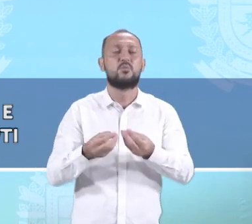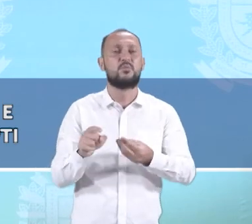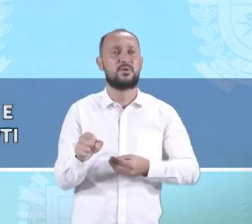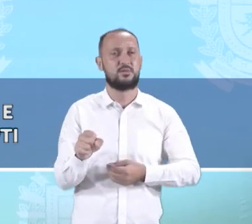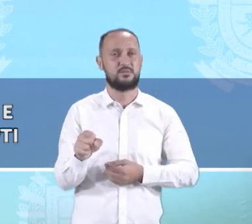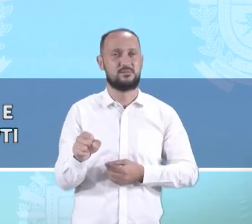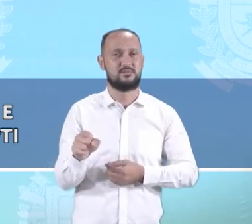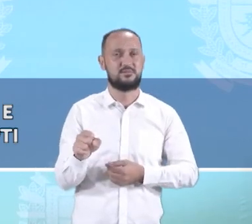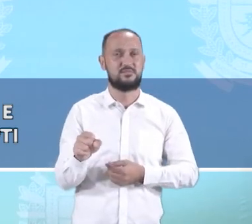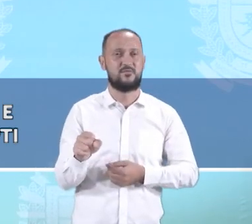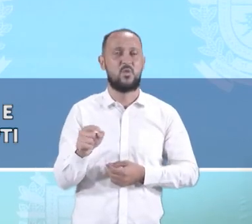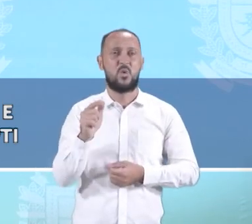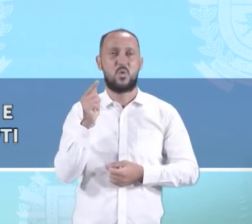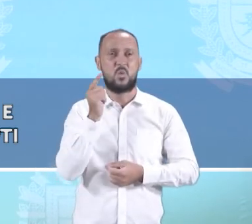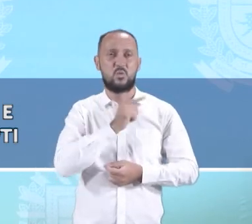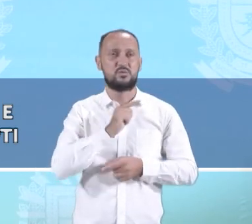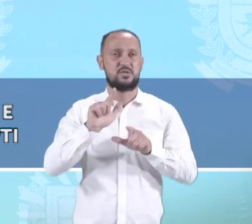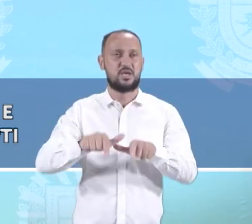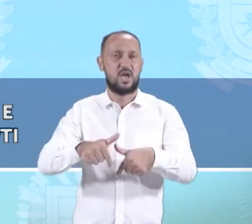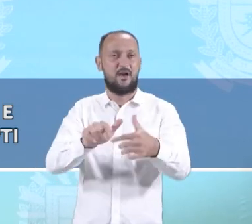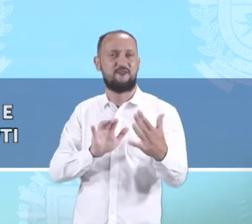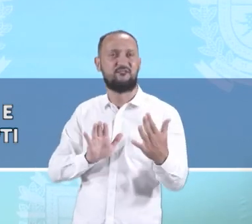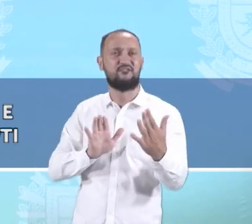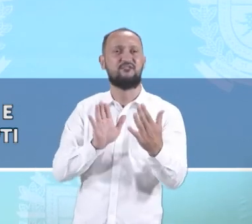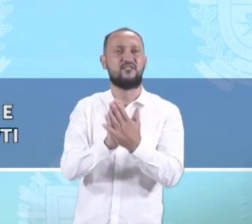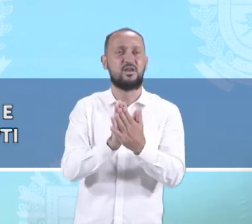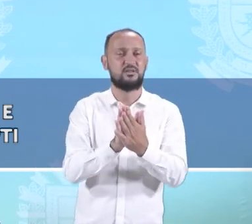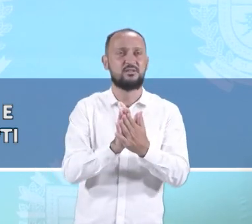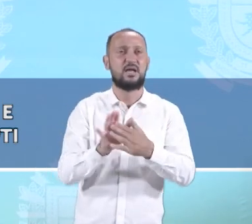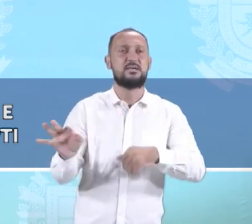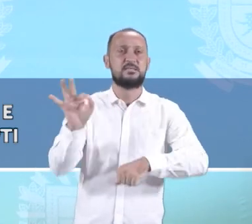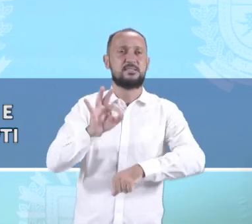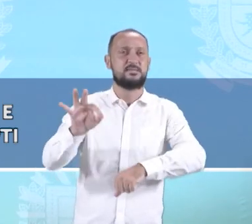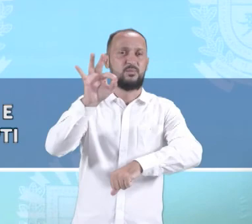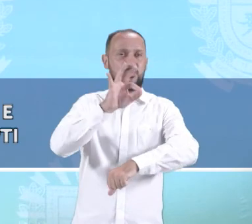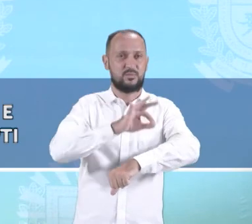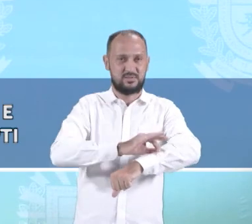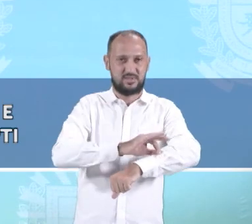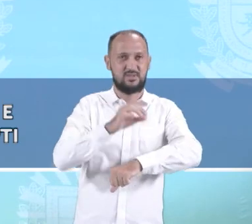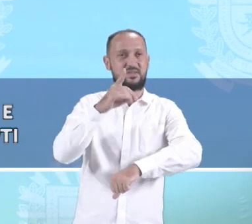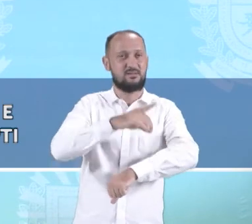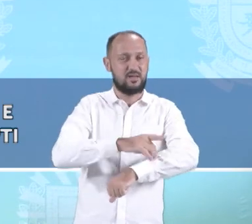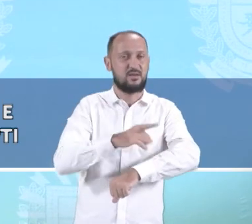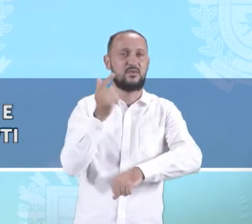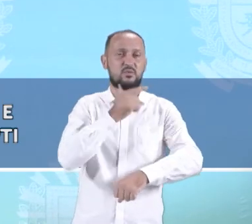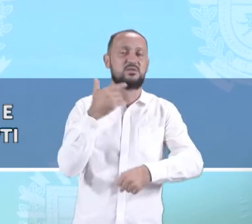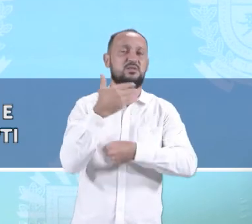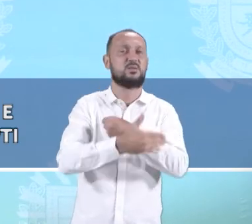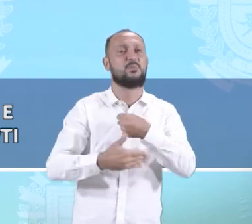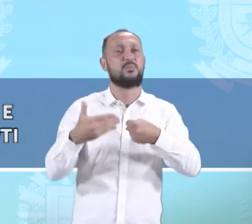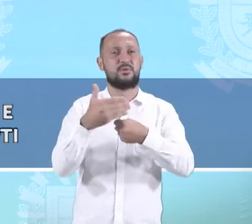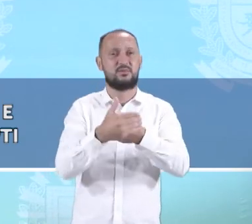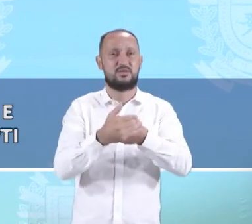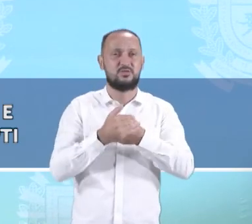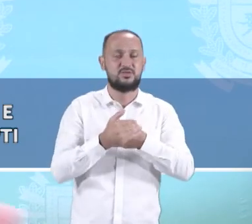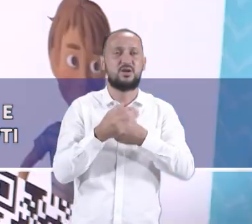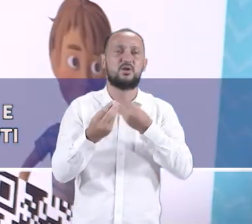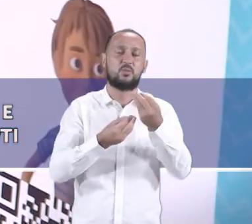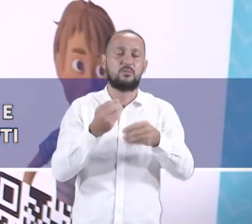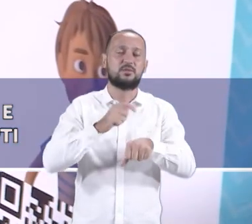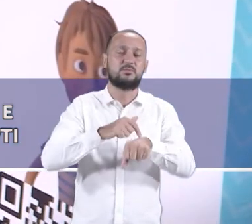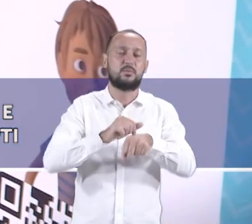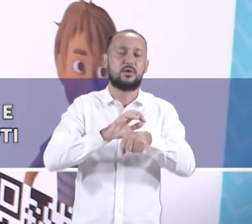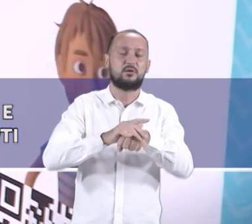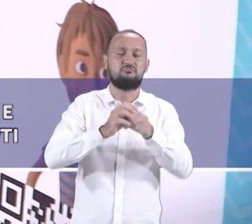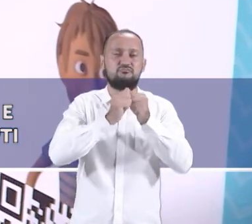podem fazer também o enfrentamento ao Aedes aegypti e se proteger